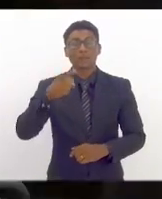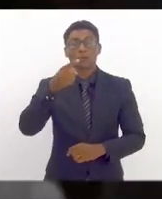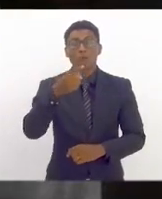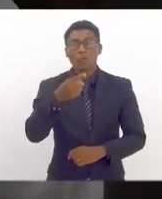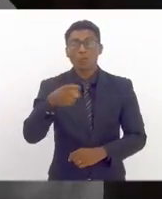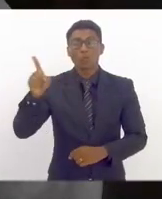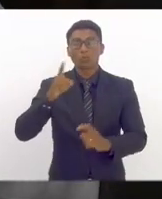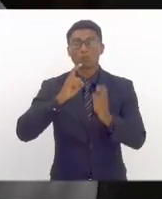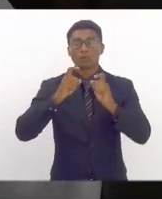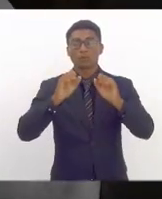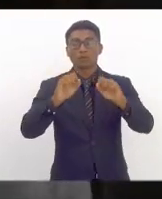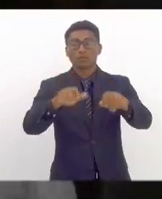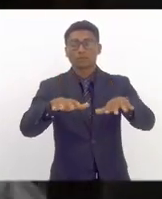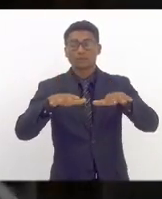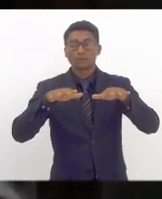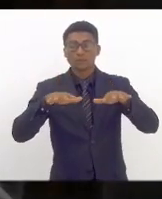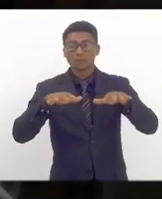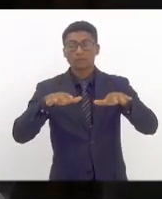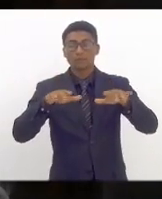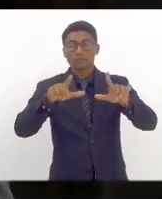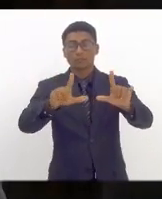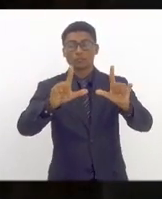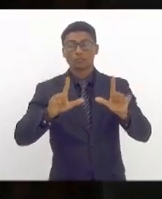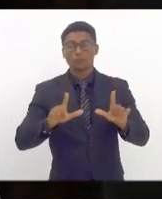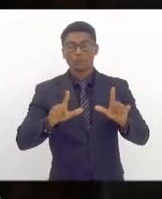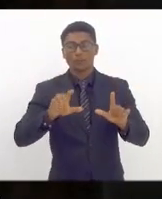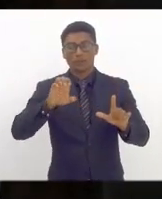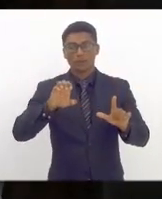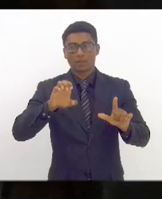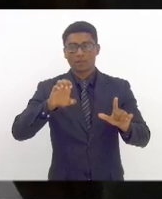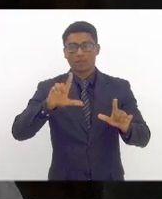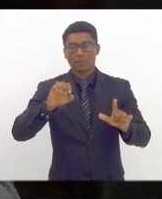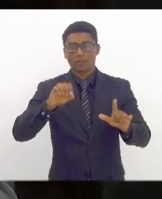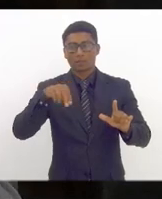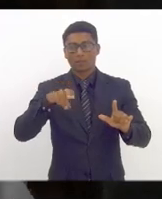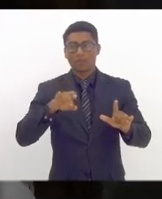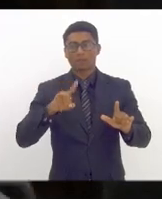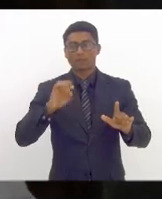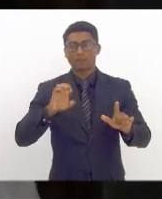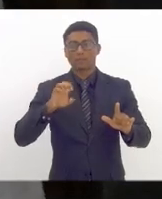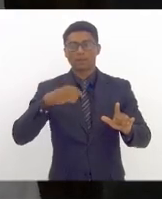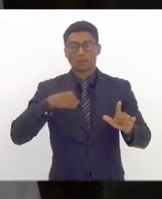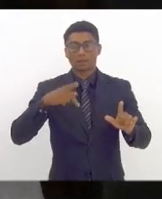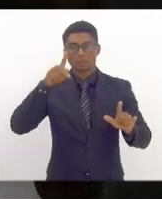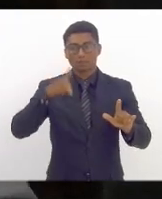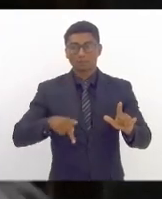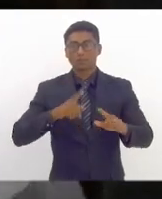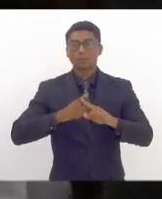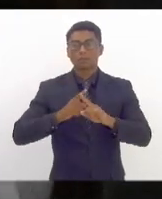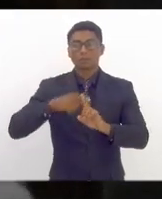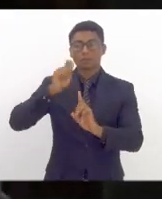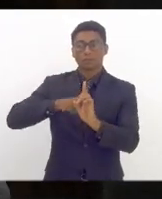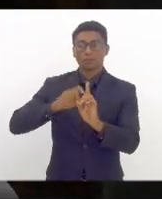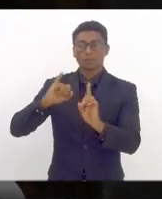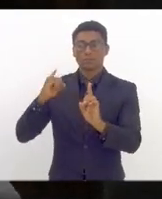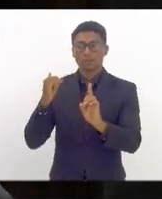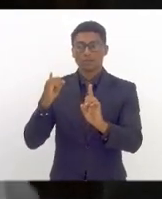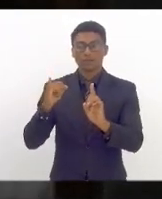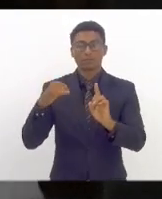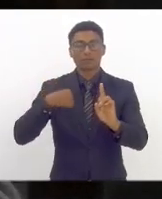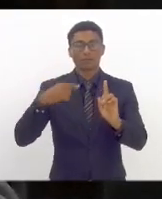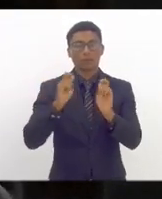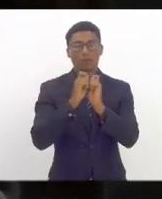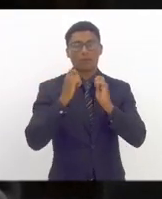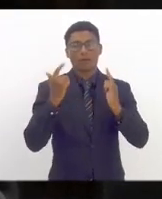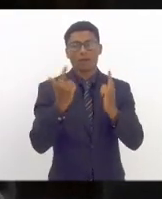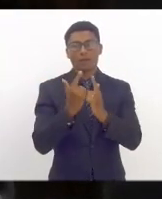do diploma Eloneida que presídio uma vez que em Janeiro estarei deixando alérgico